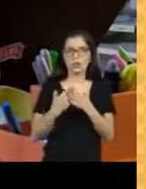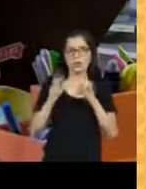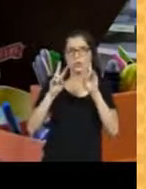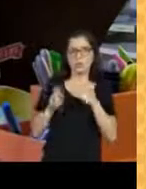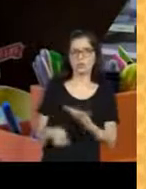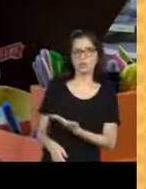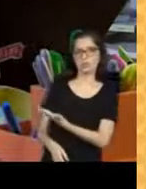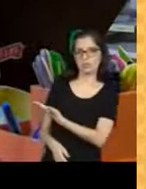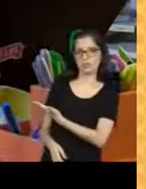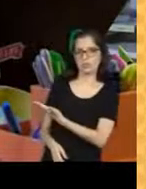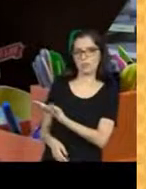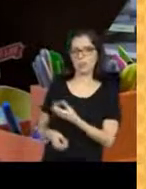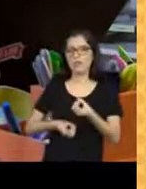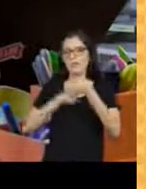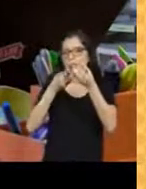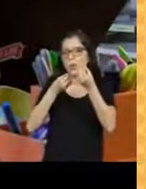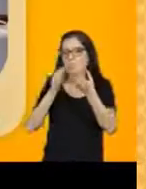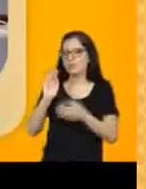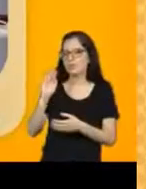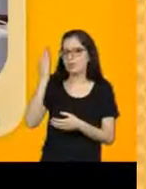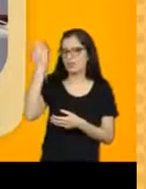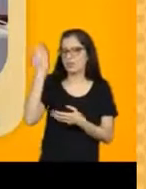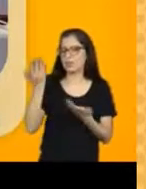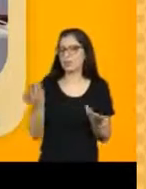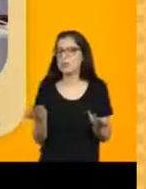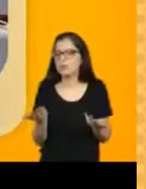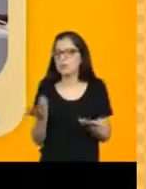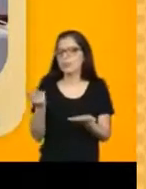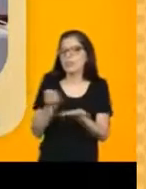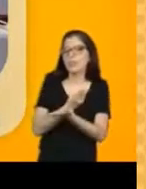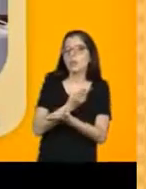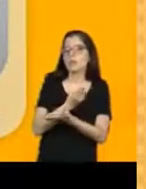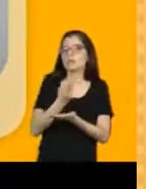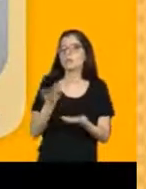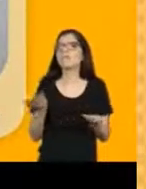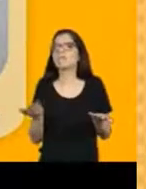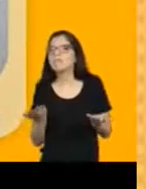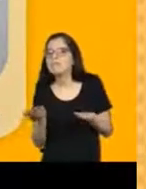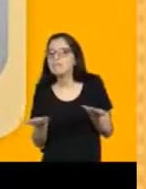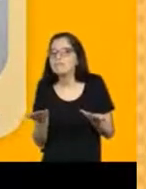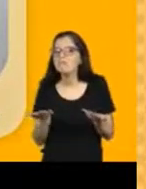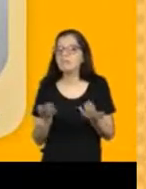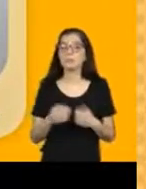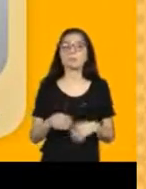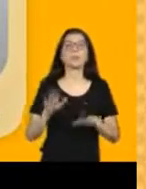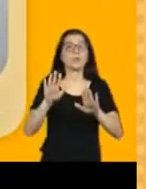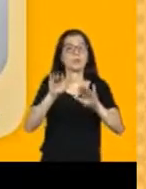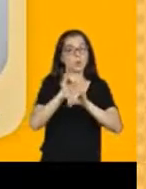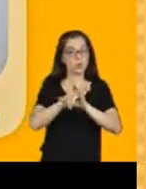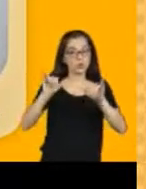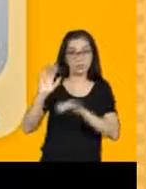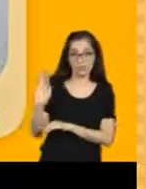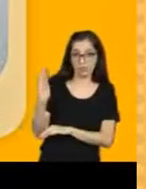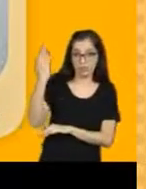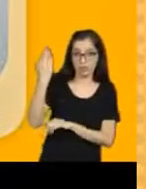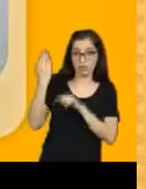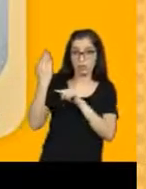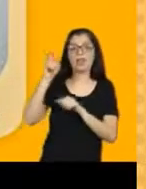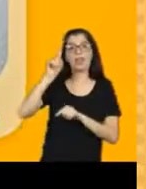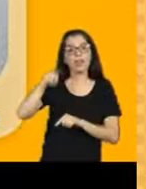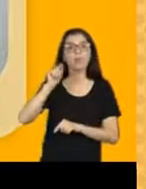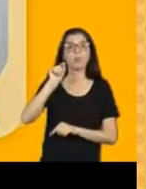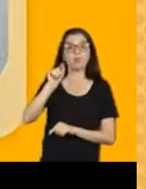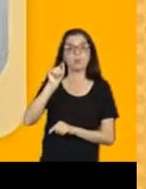a desinformação da fake news. Eu achei que uma jornalista podia me ajudar. Na realidade, Dani, a fake news ela é só um tipo